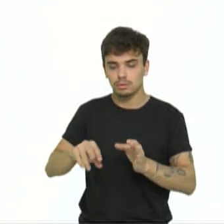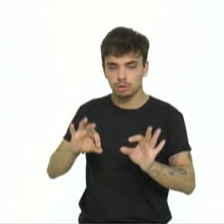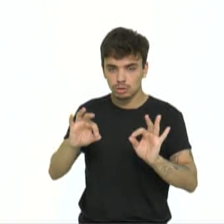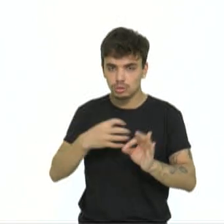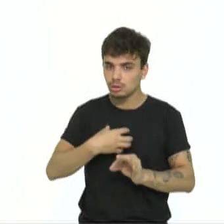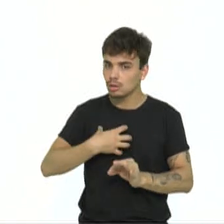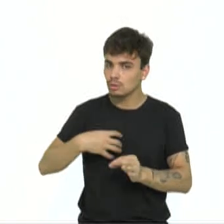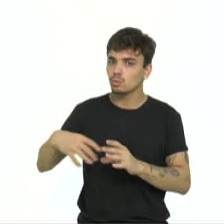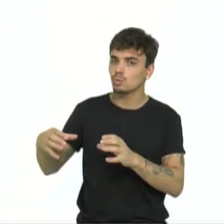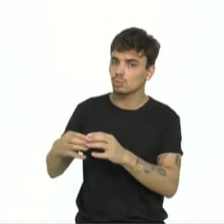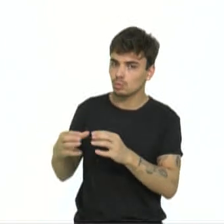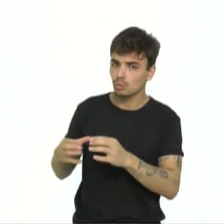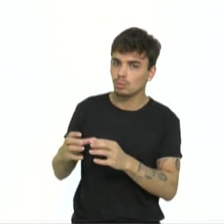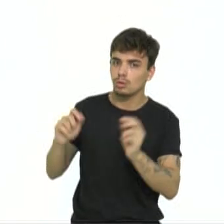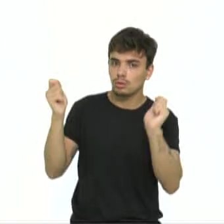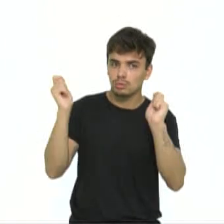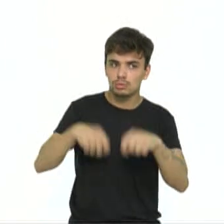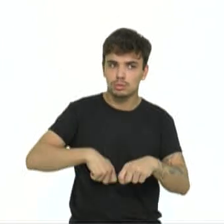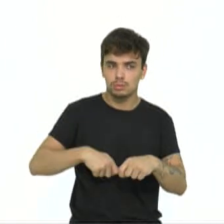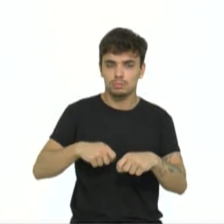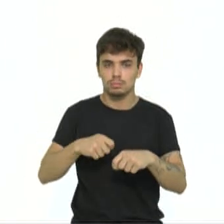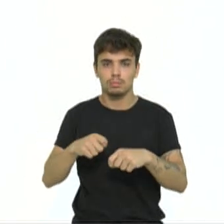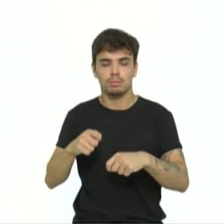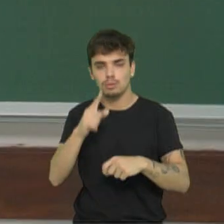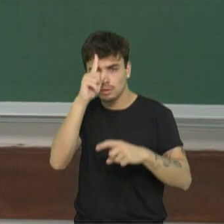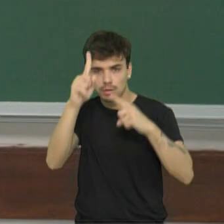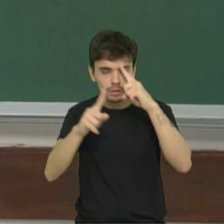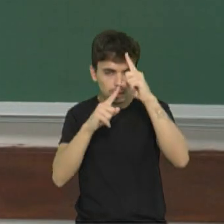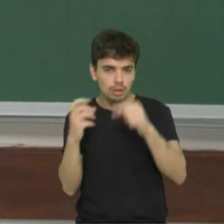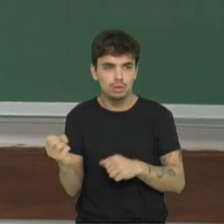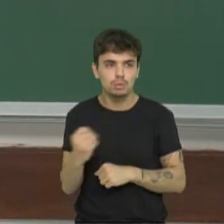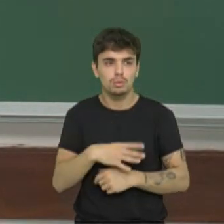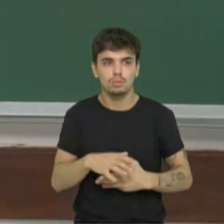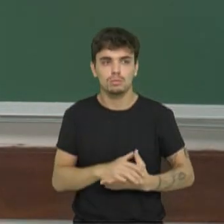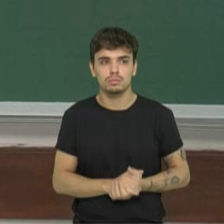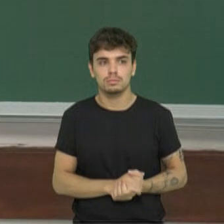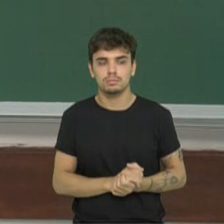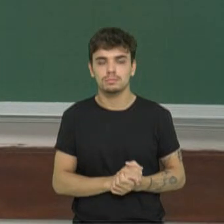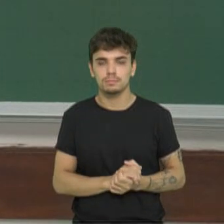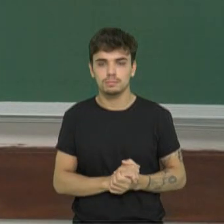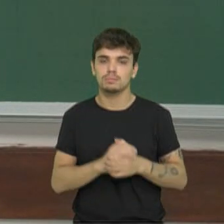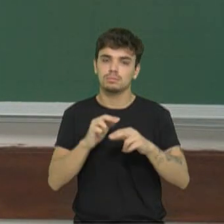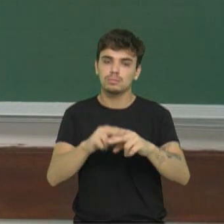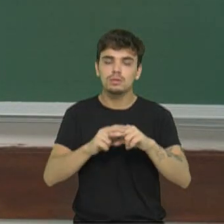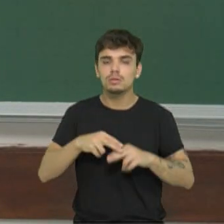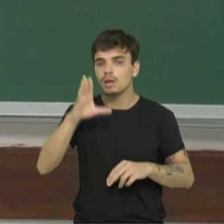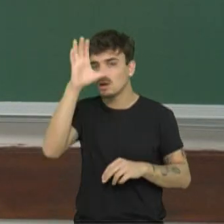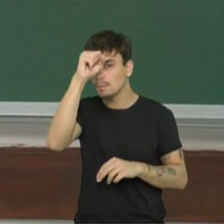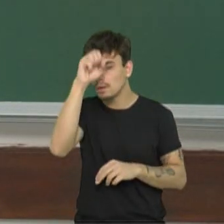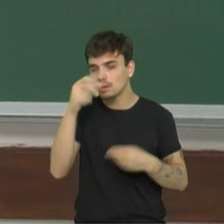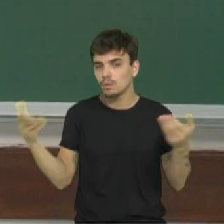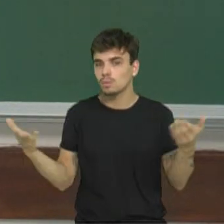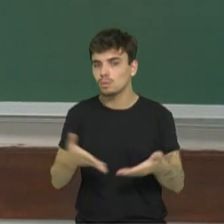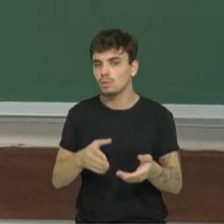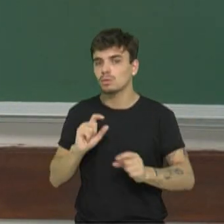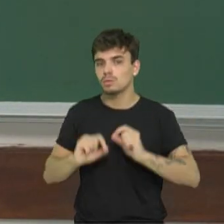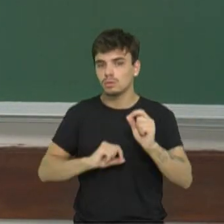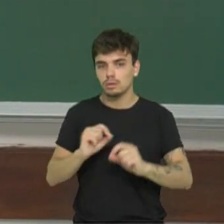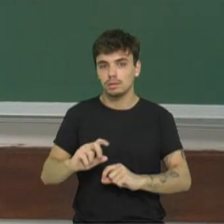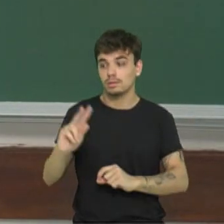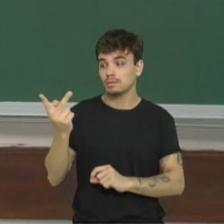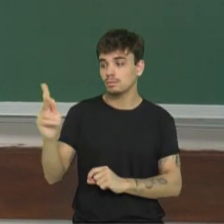com possibilidades de improvisos. Então a gente, né, aprendeu que o hip hop é um